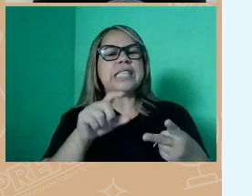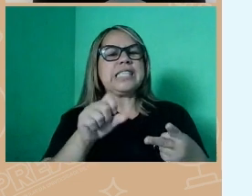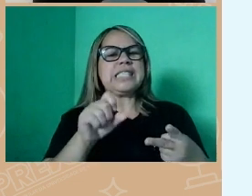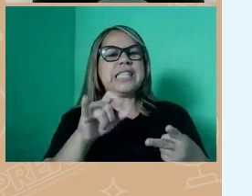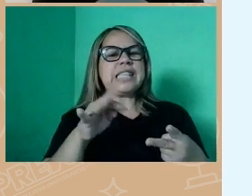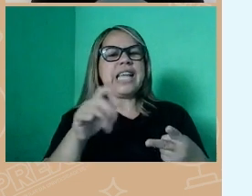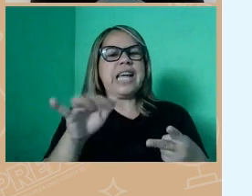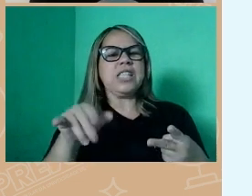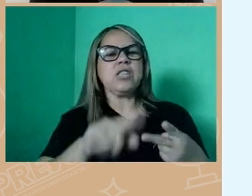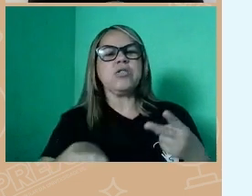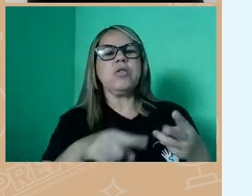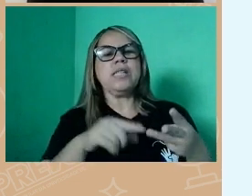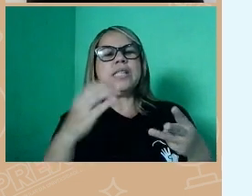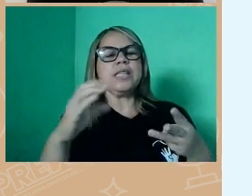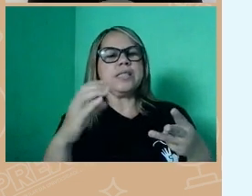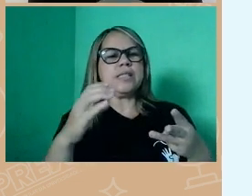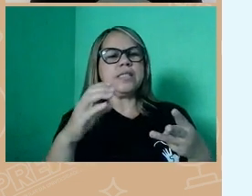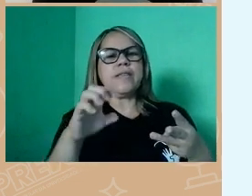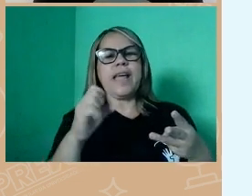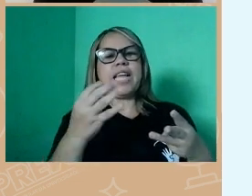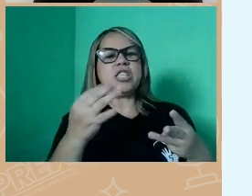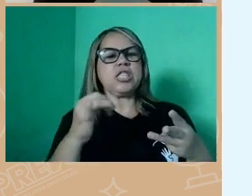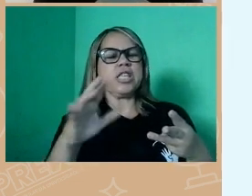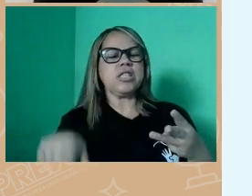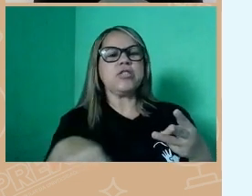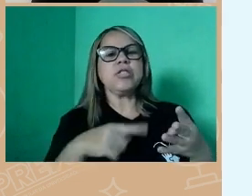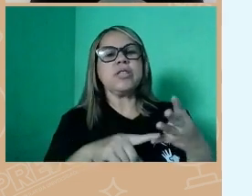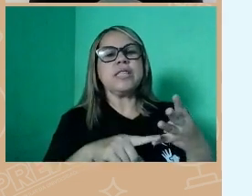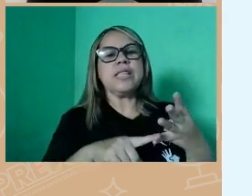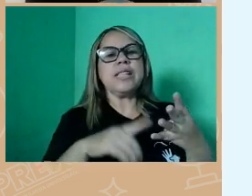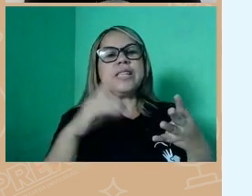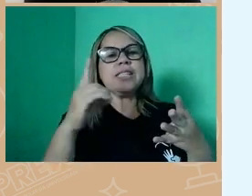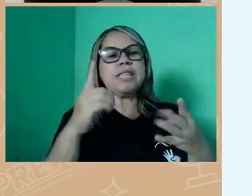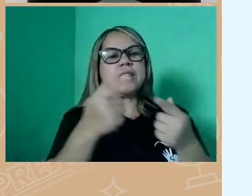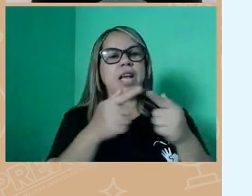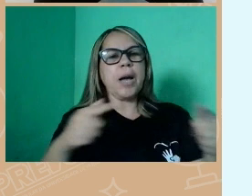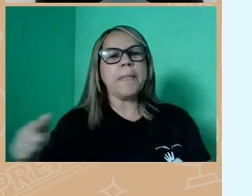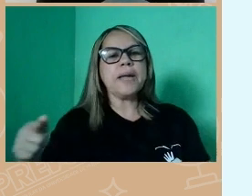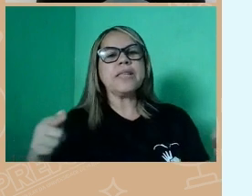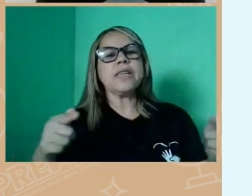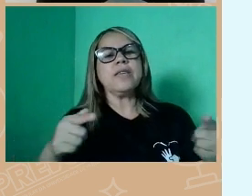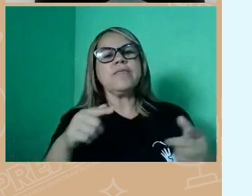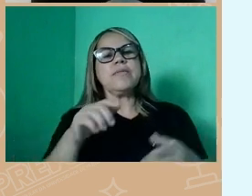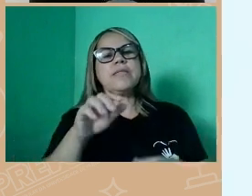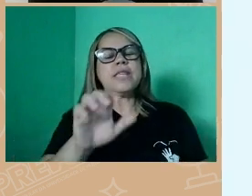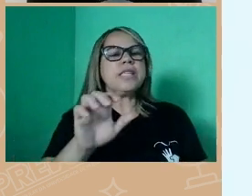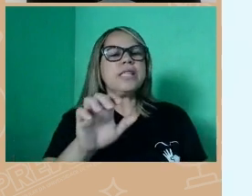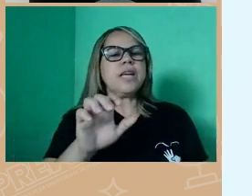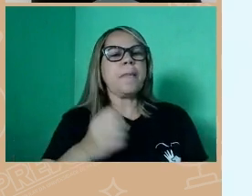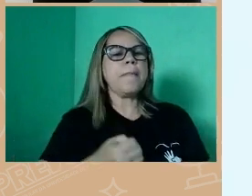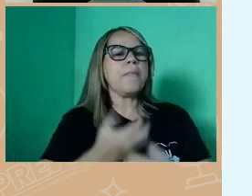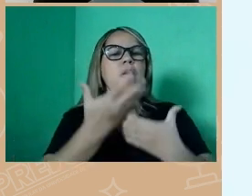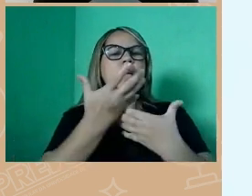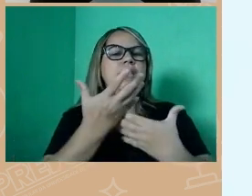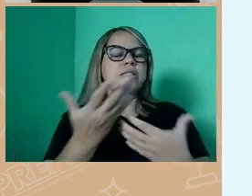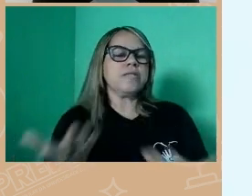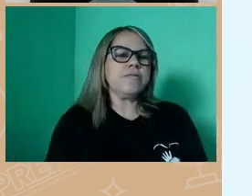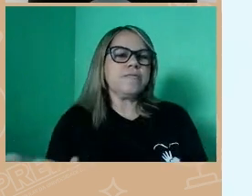Letra C, estilístico. Letra D, gramatical. Letra E, poético.